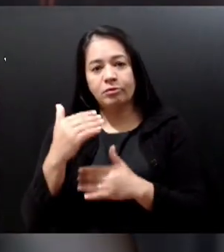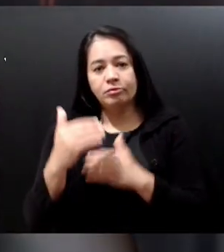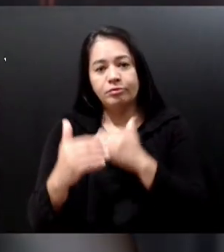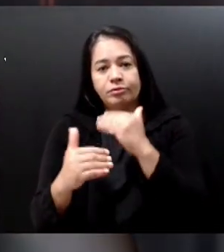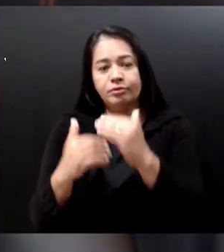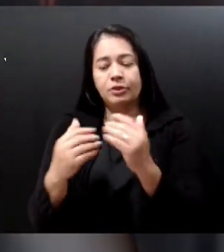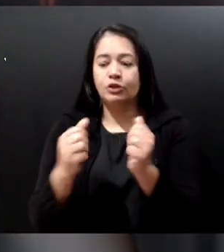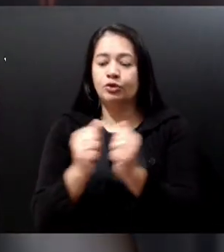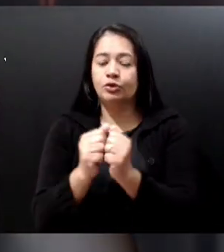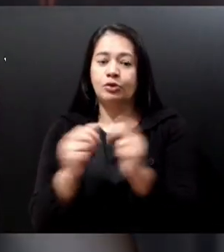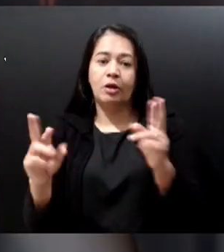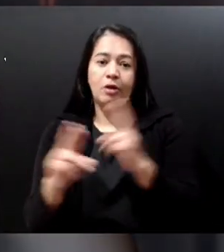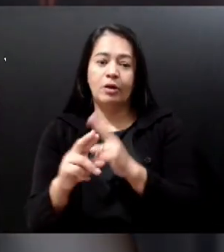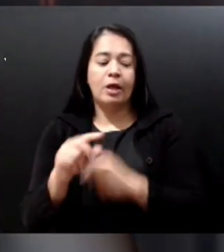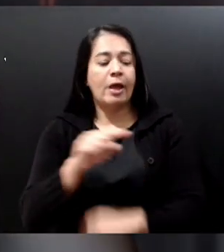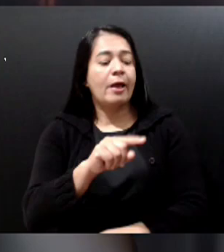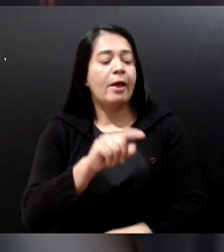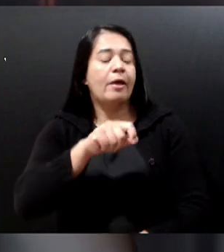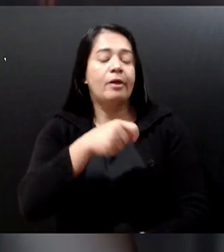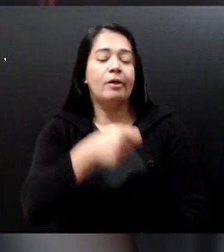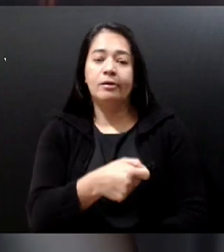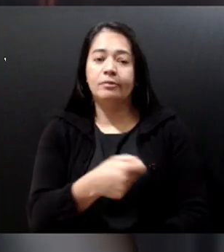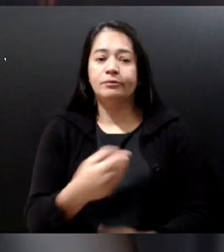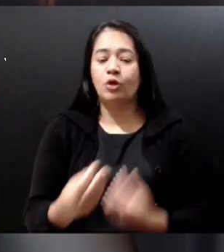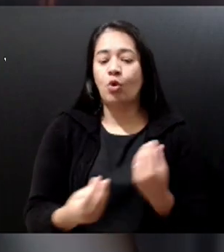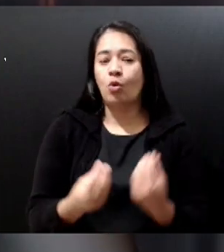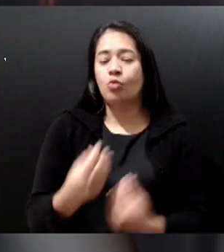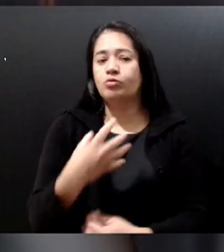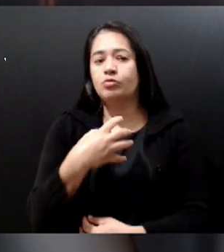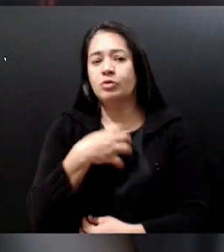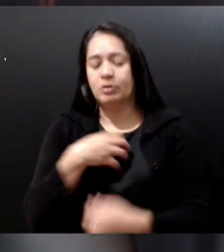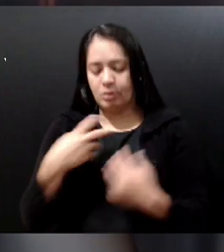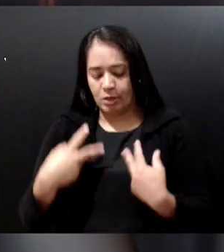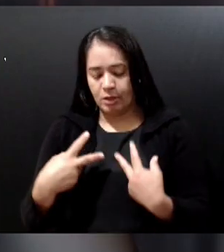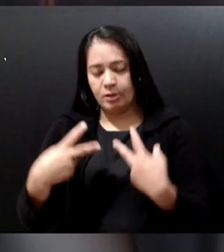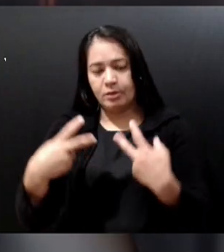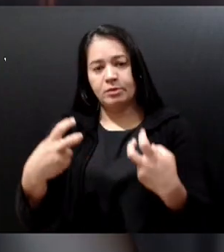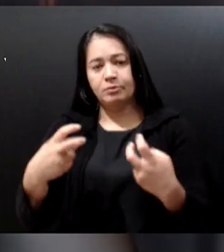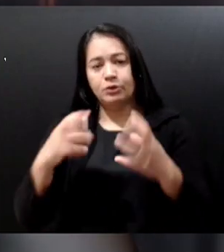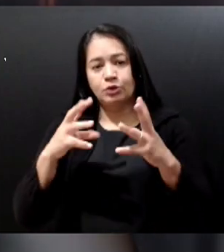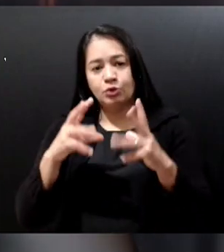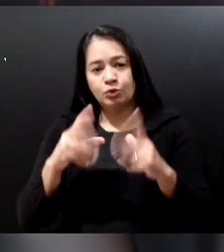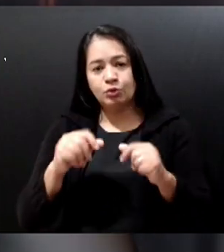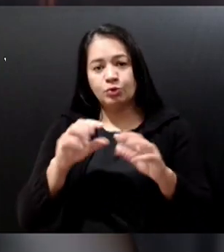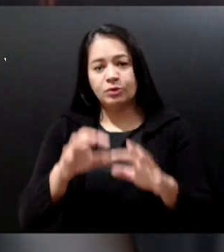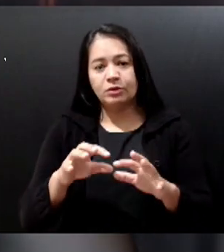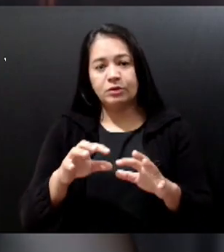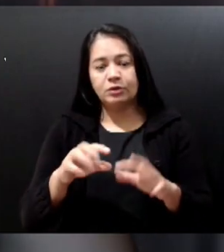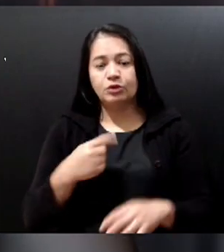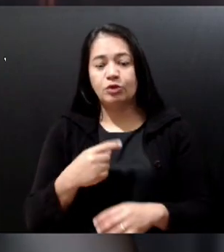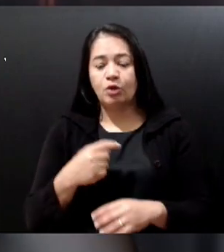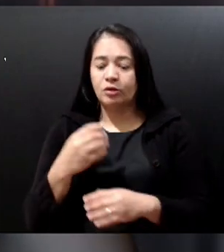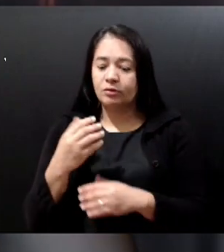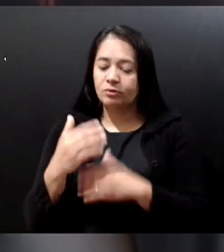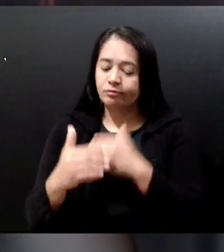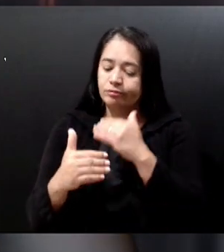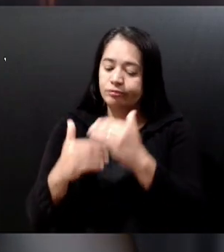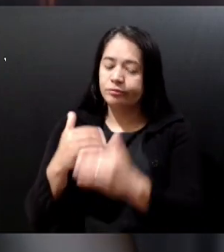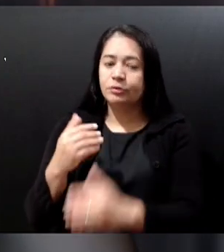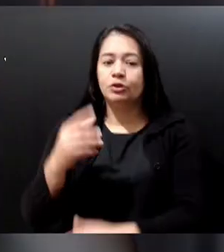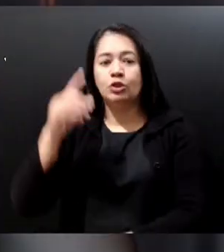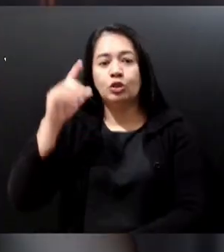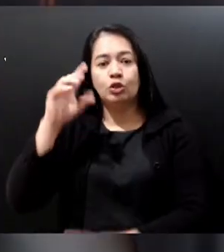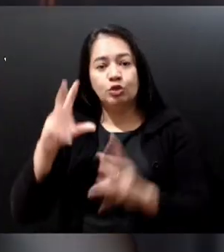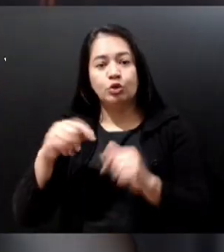é, né, como é que ela se vê, tudo isso vai sendo, a gente vai construindo, todos nós, nos